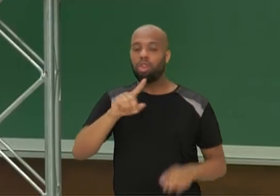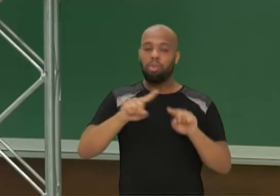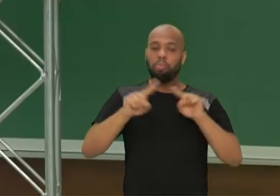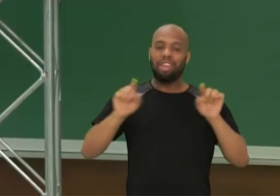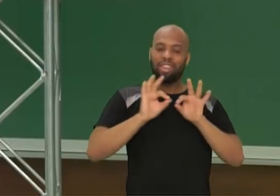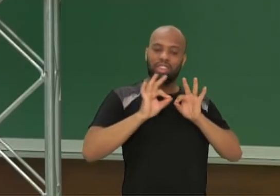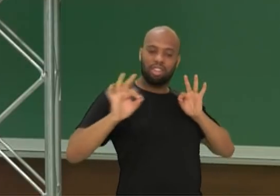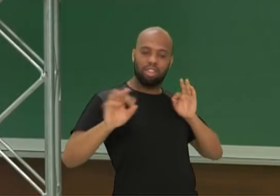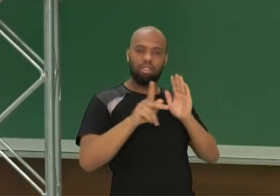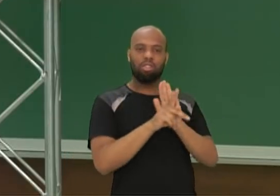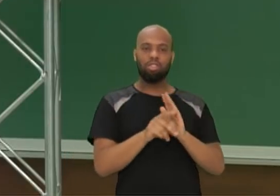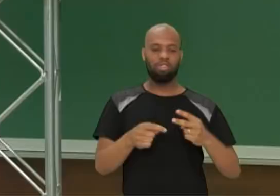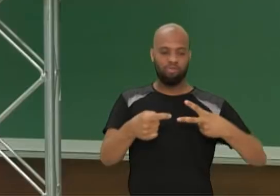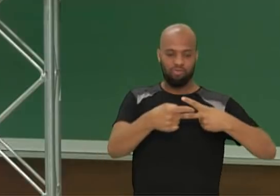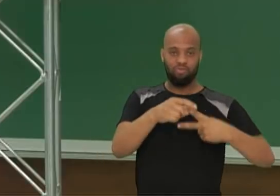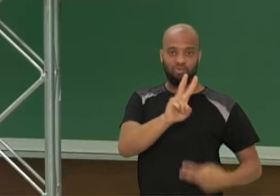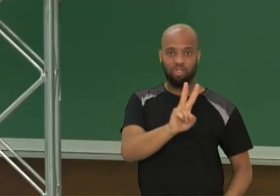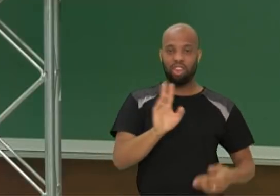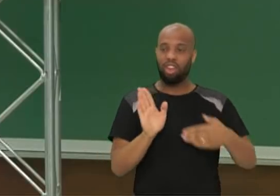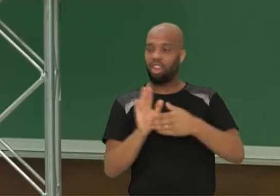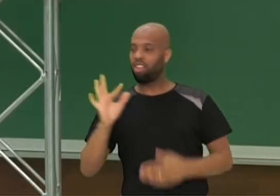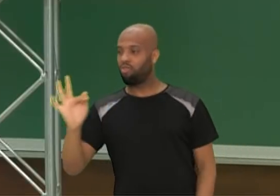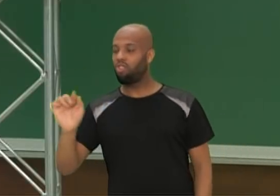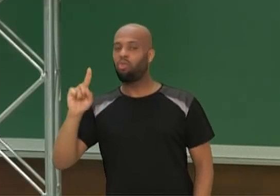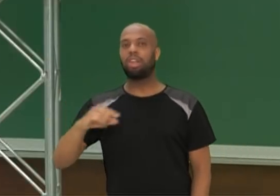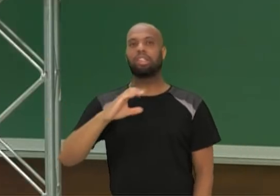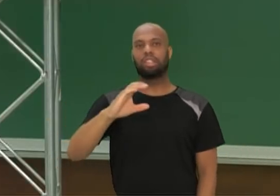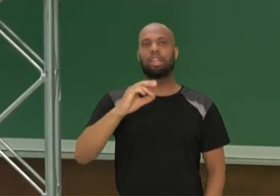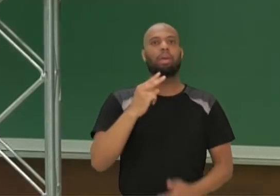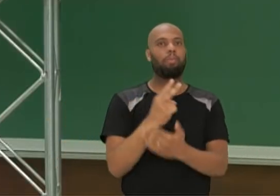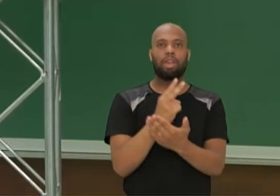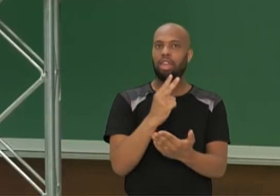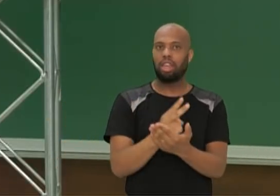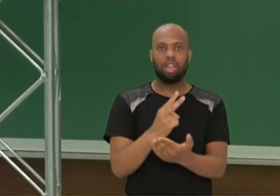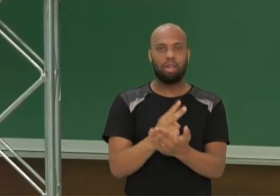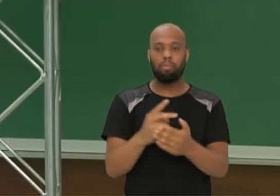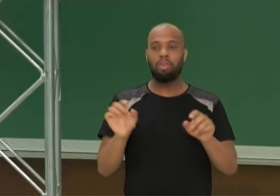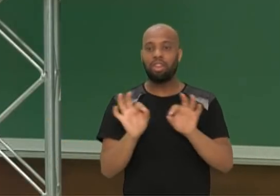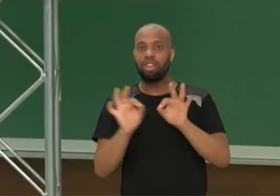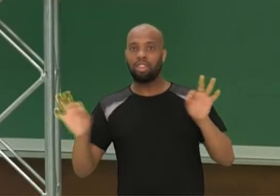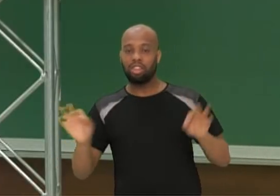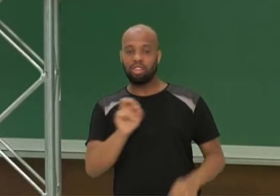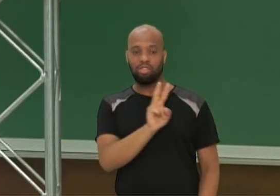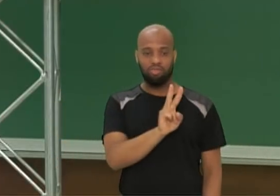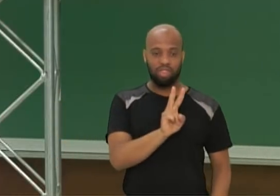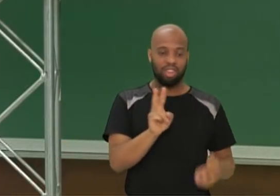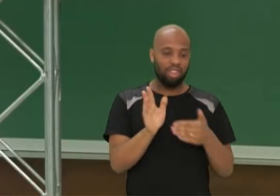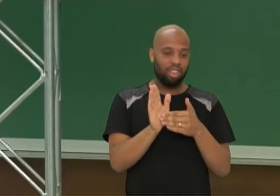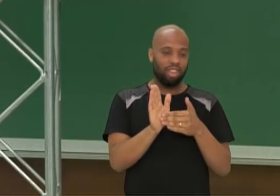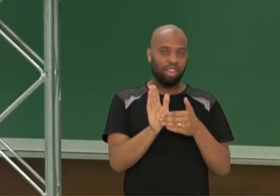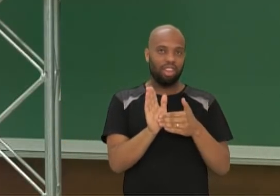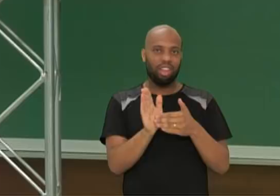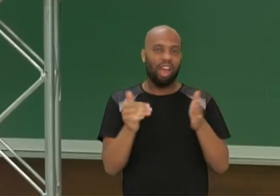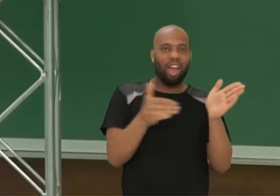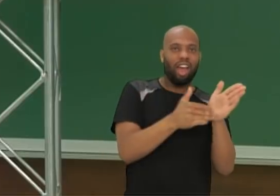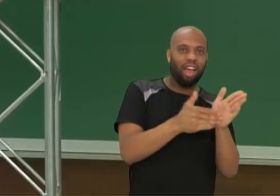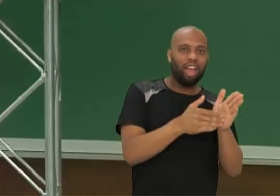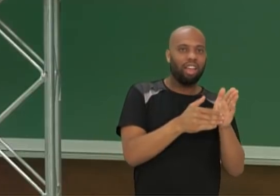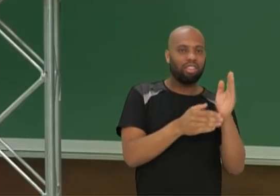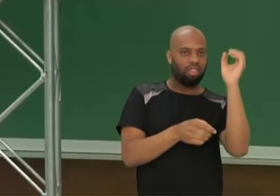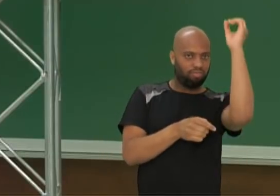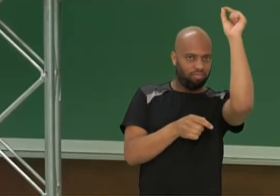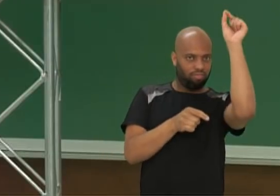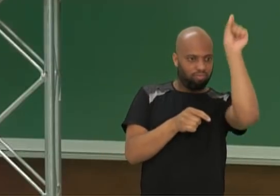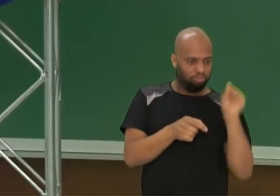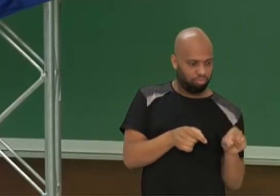ao foco vale c. É a mesma do que a distância do vértice até a reta diretriz. Aqui coloquei